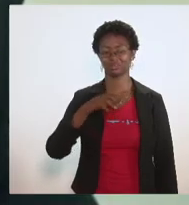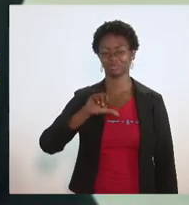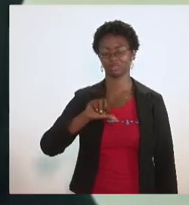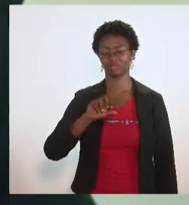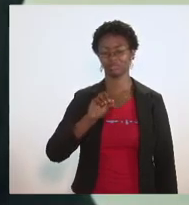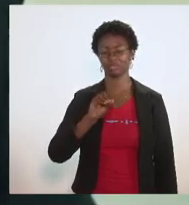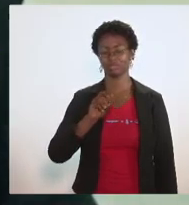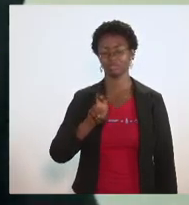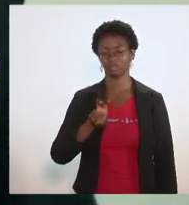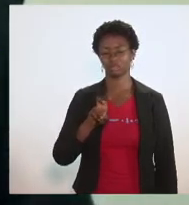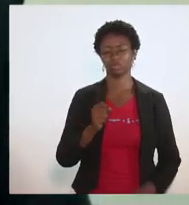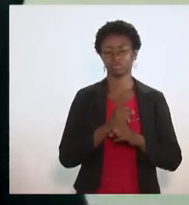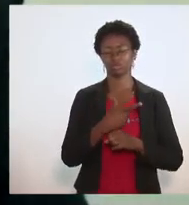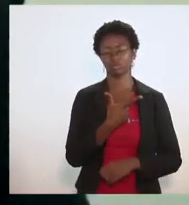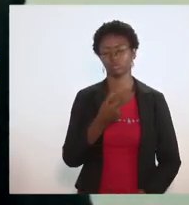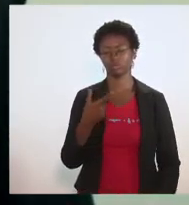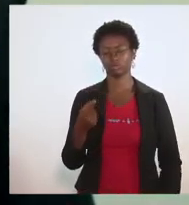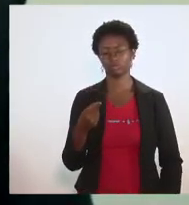aprovado.